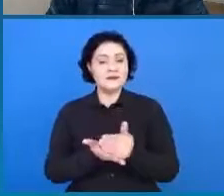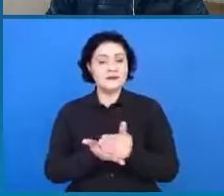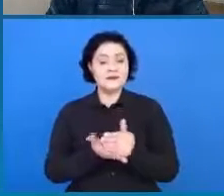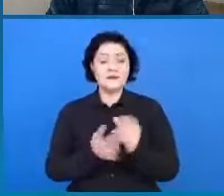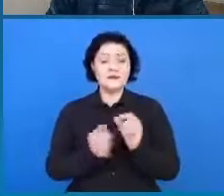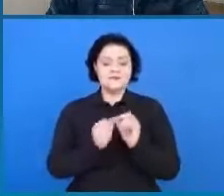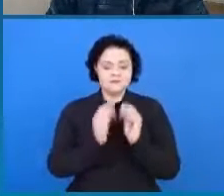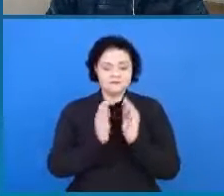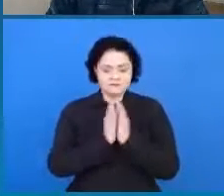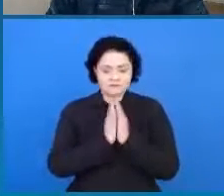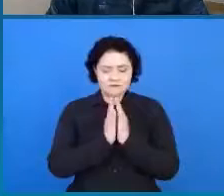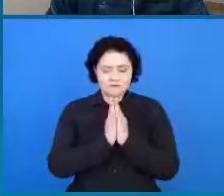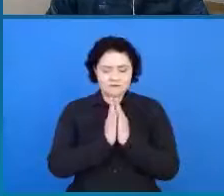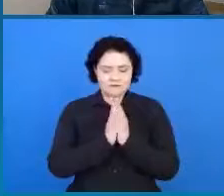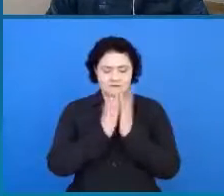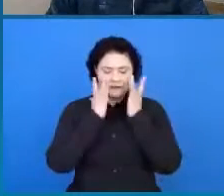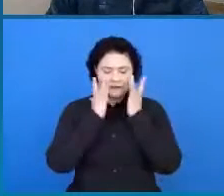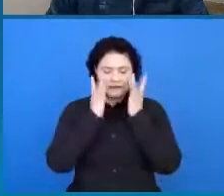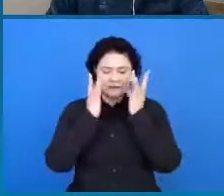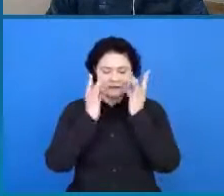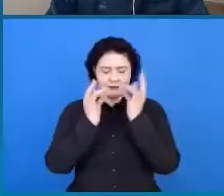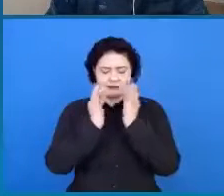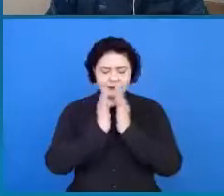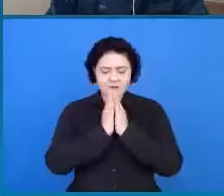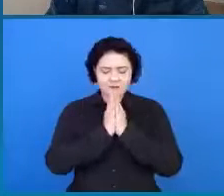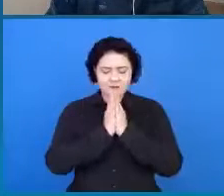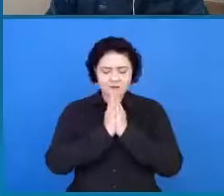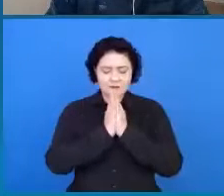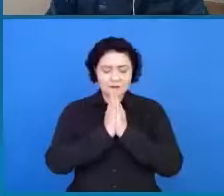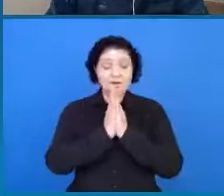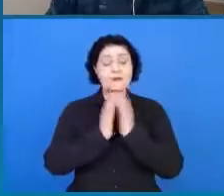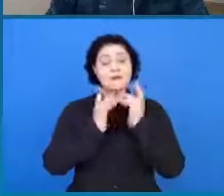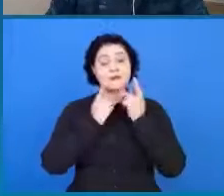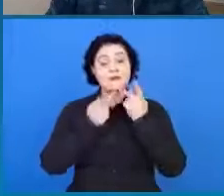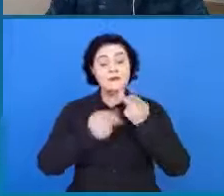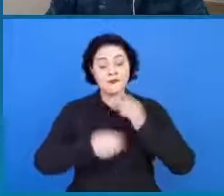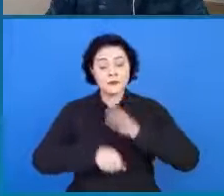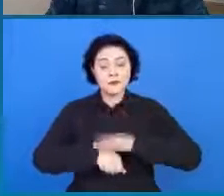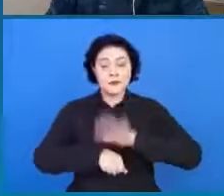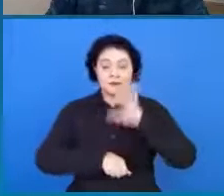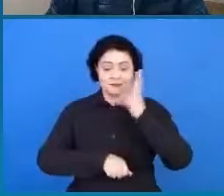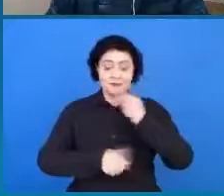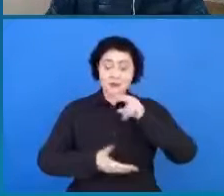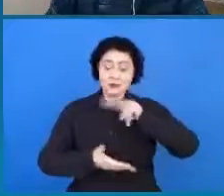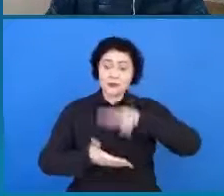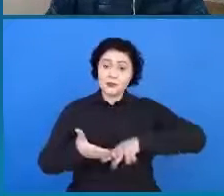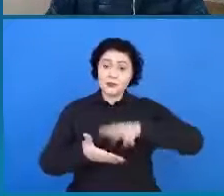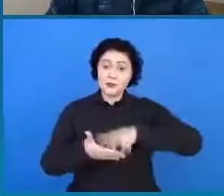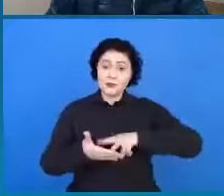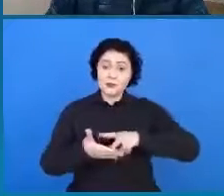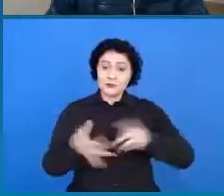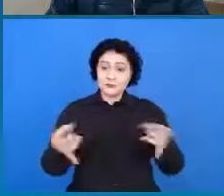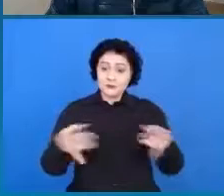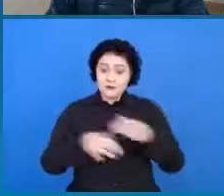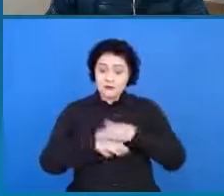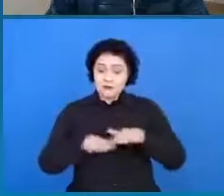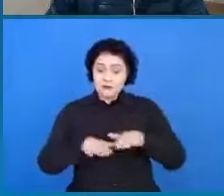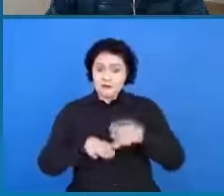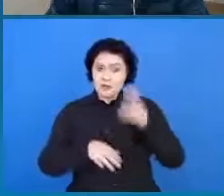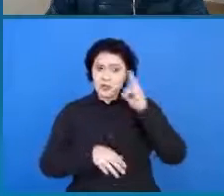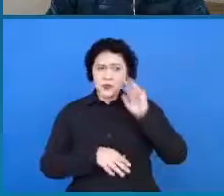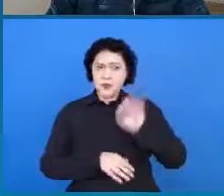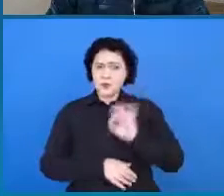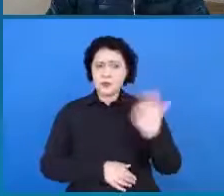eu faço uma oração me concentro e fala Um Momento Espírita lá e o momento espiritual término eu não lembro Nada também